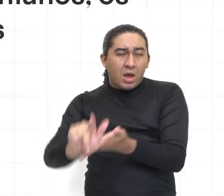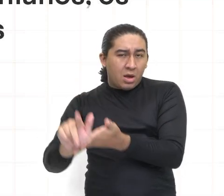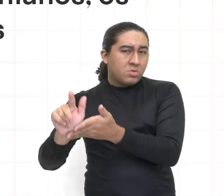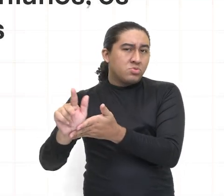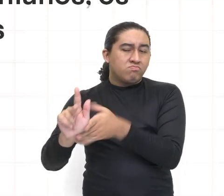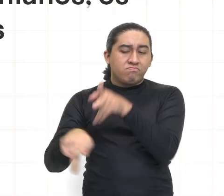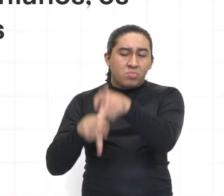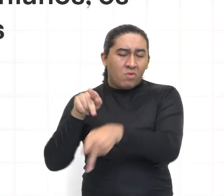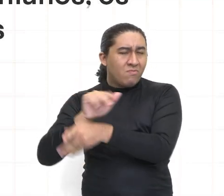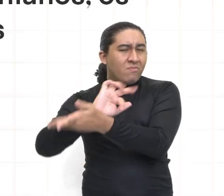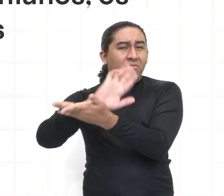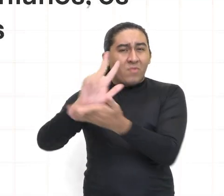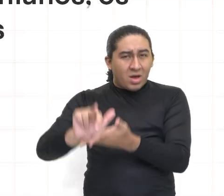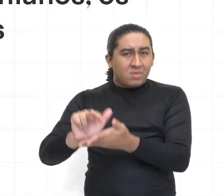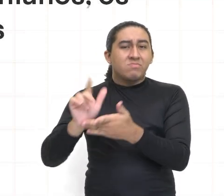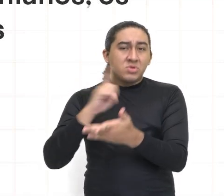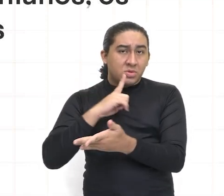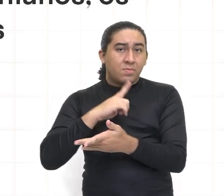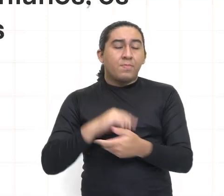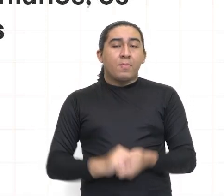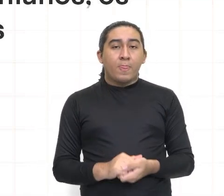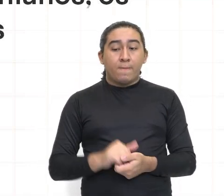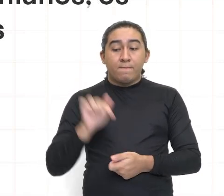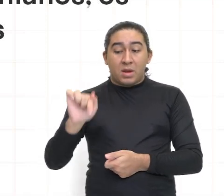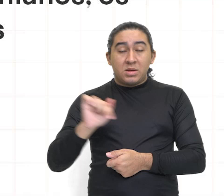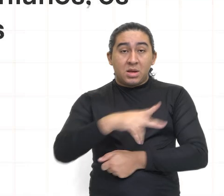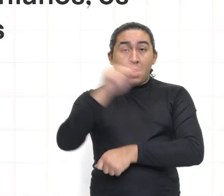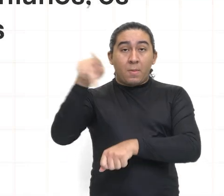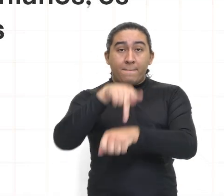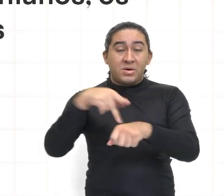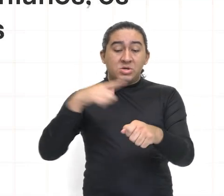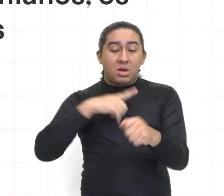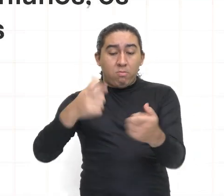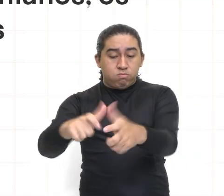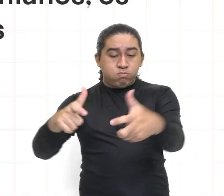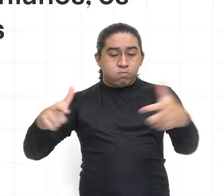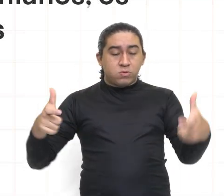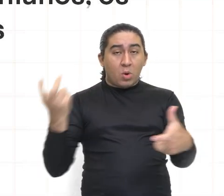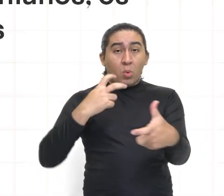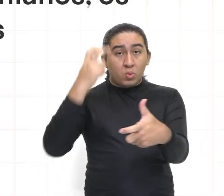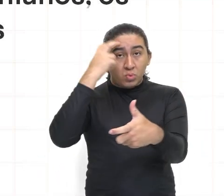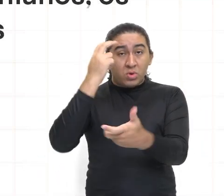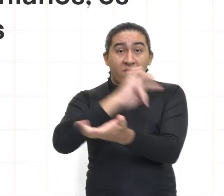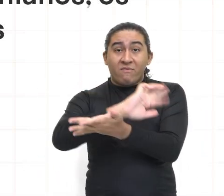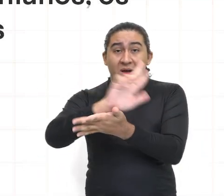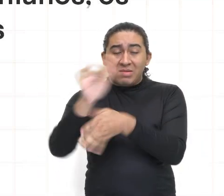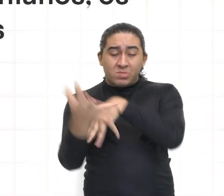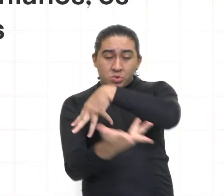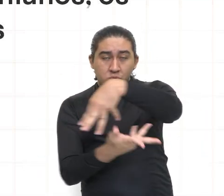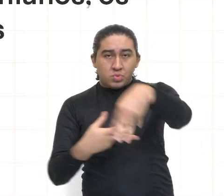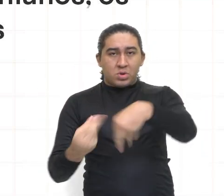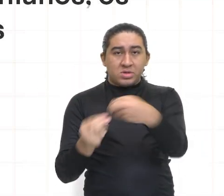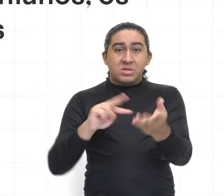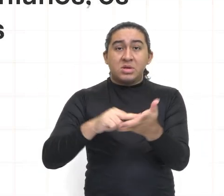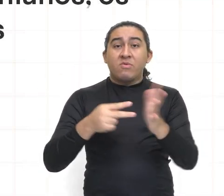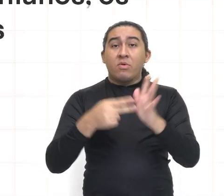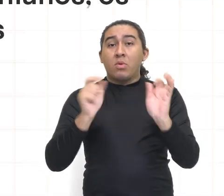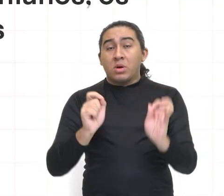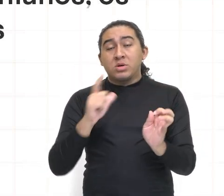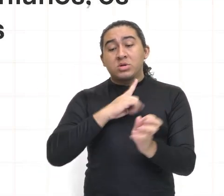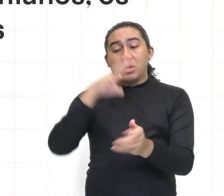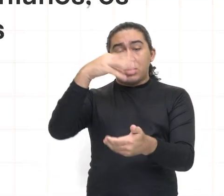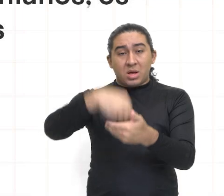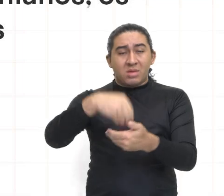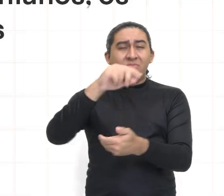de povos. Gente, a União Soviética era um país pluricultural, tá, gente? O que significa que ela abarcava em